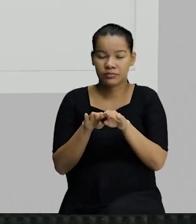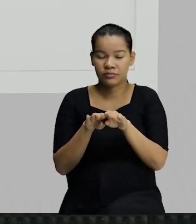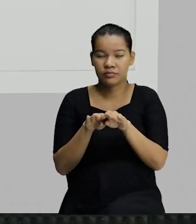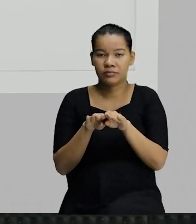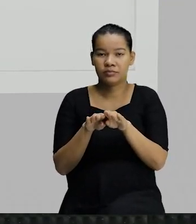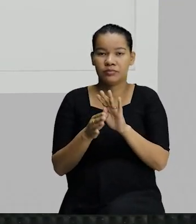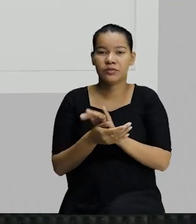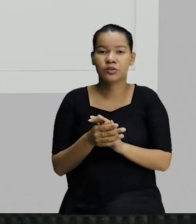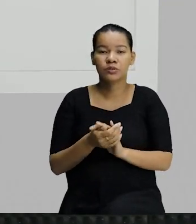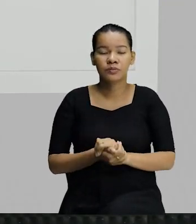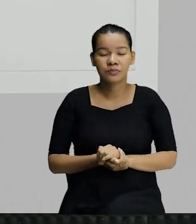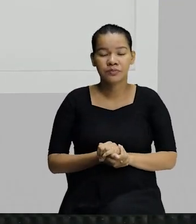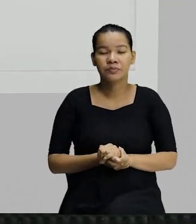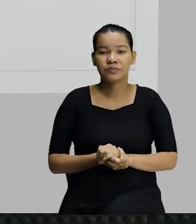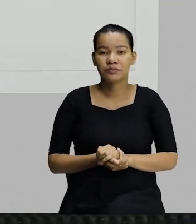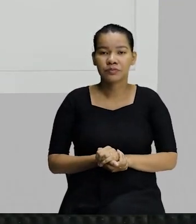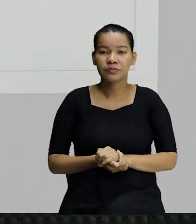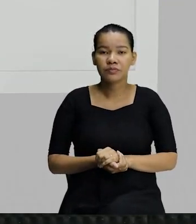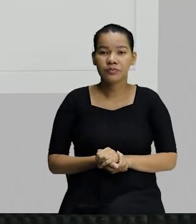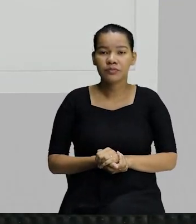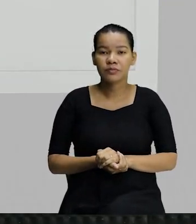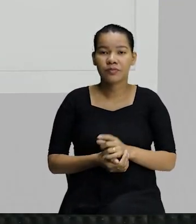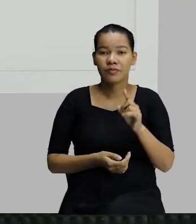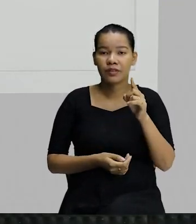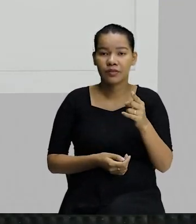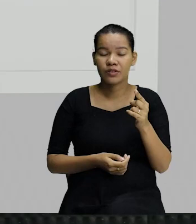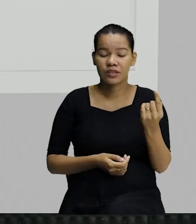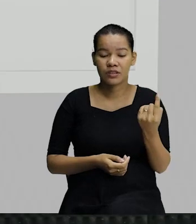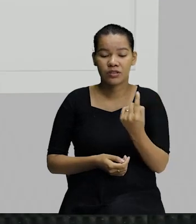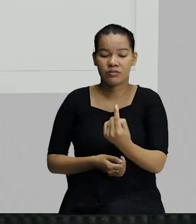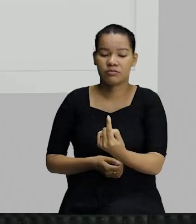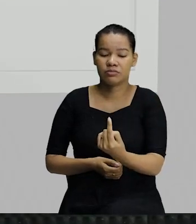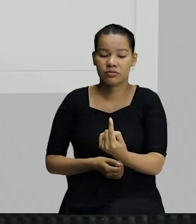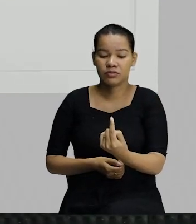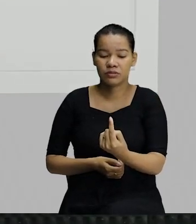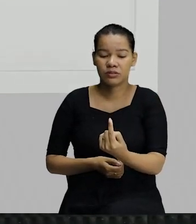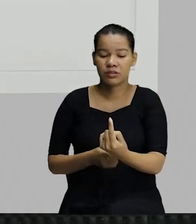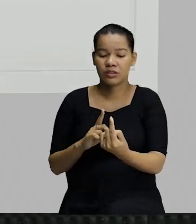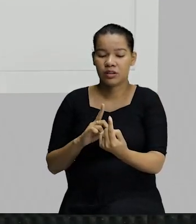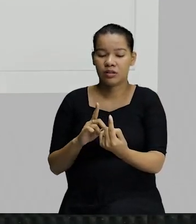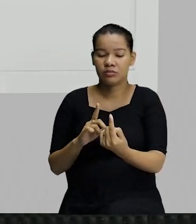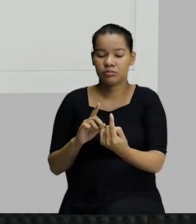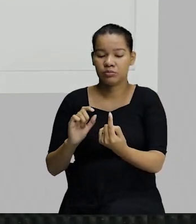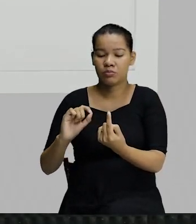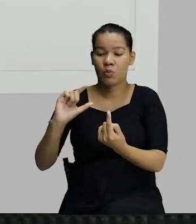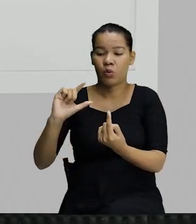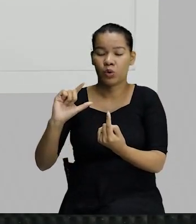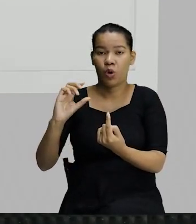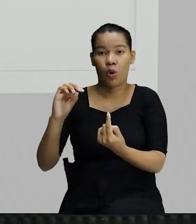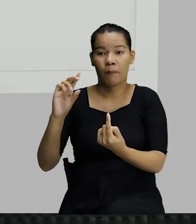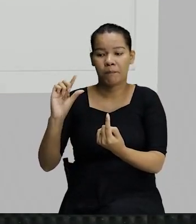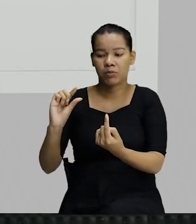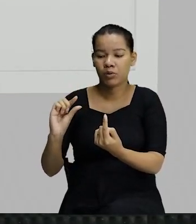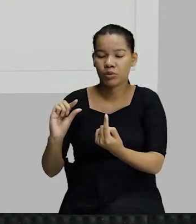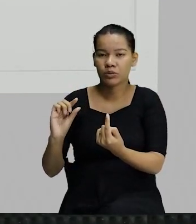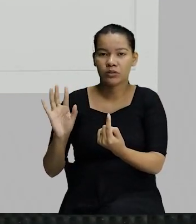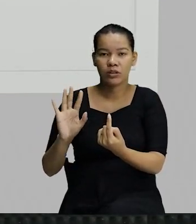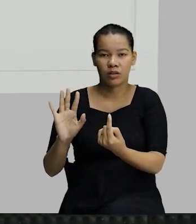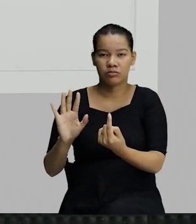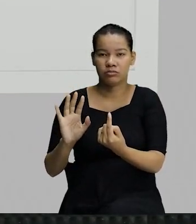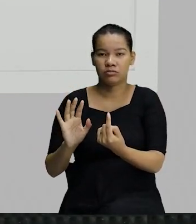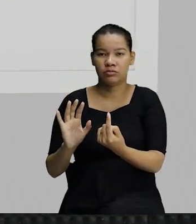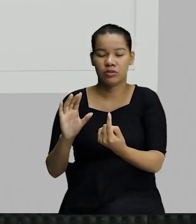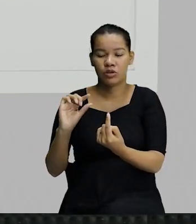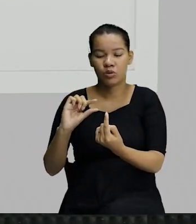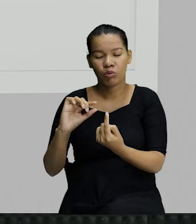justo meio, a busca por esta condição de você estar ali, não no muito, não no pouco, sem exagero, que as